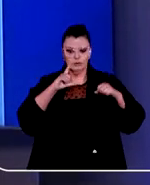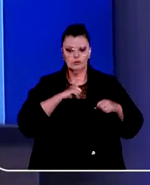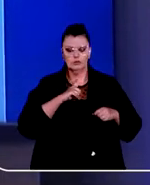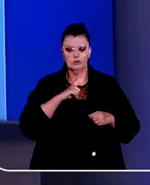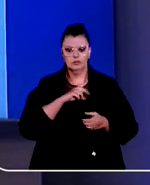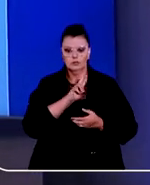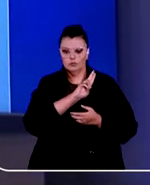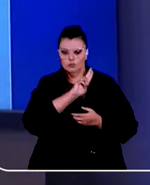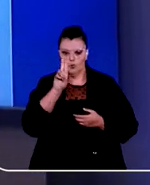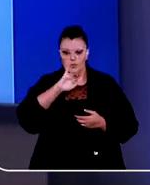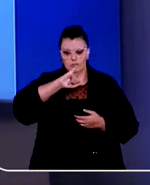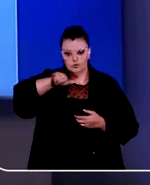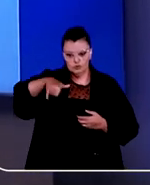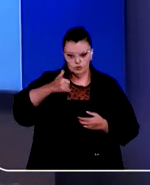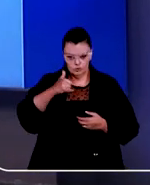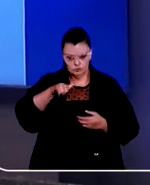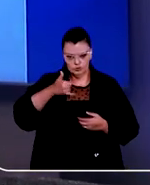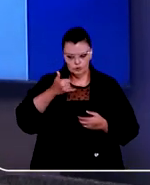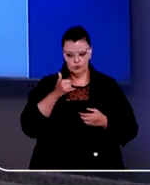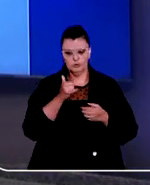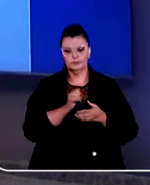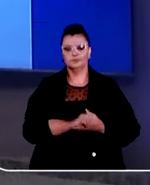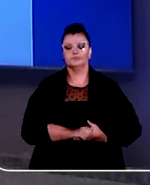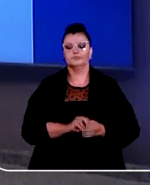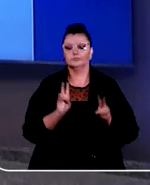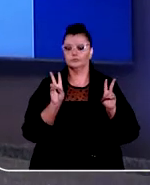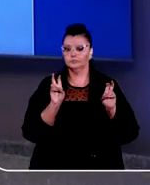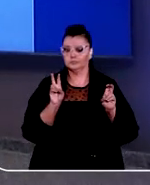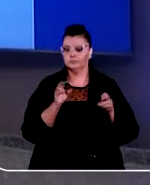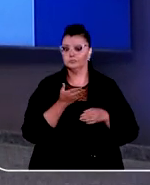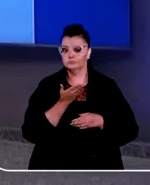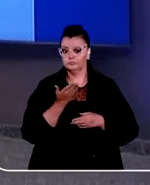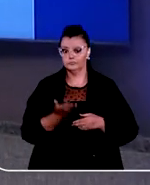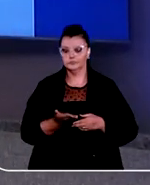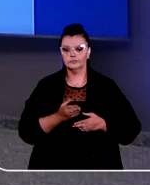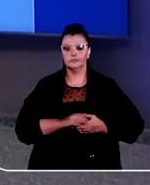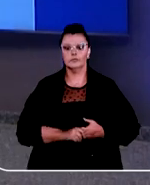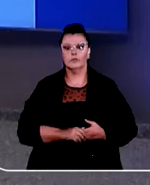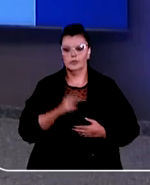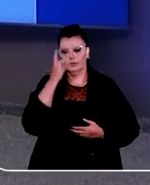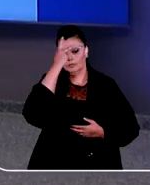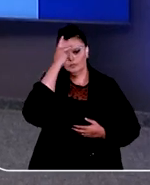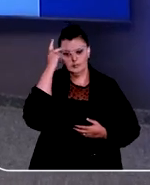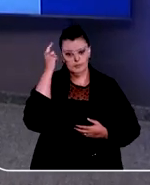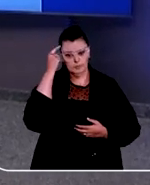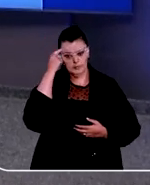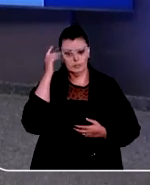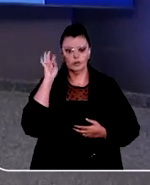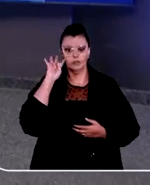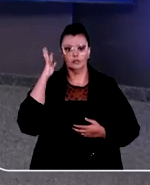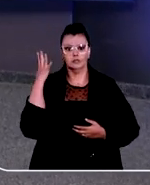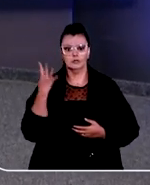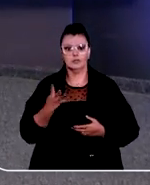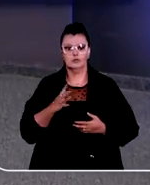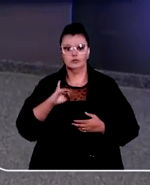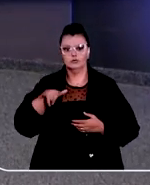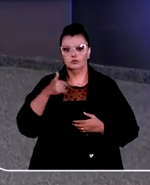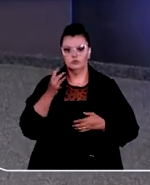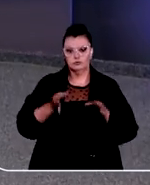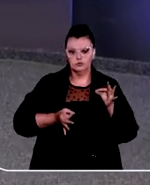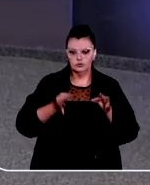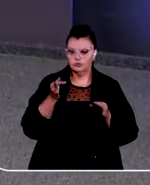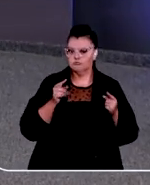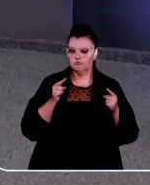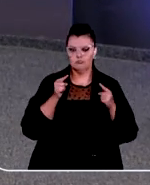ao longo do tempo temos várias decisões com entendimento semelhante cada tribunal vai formando o que